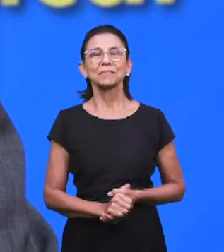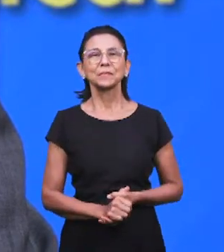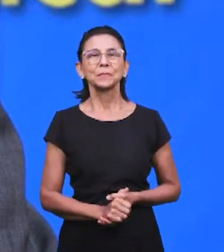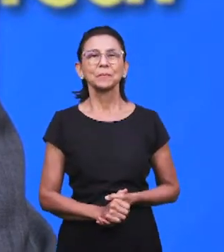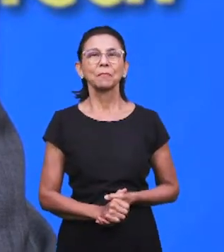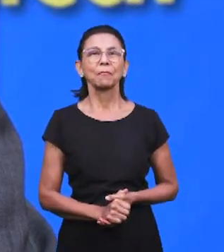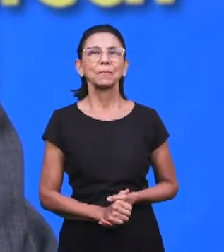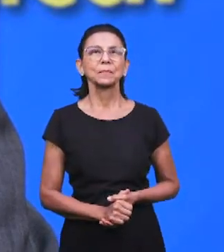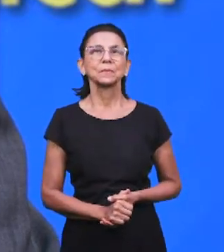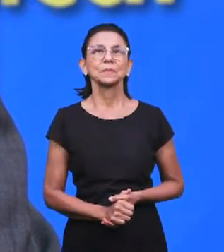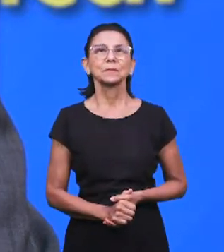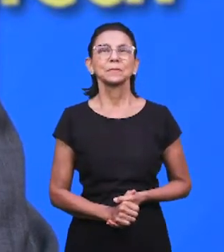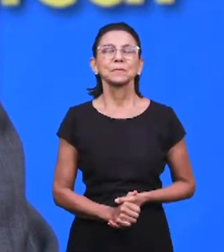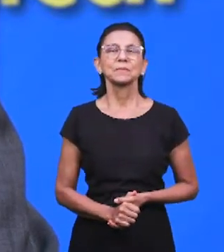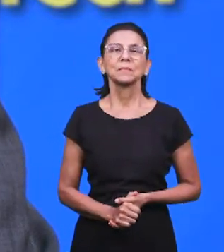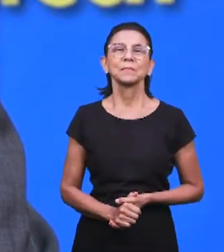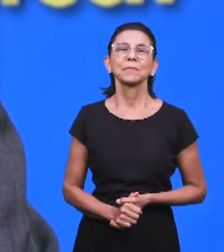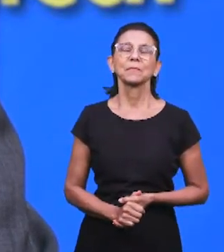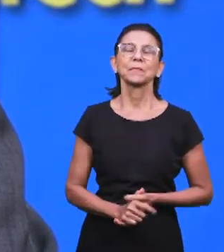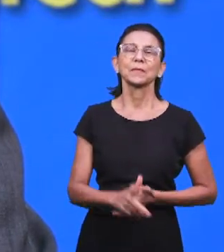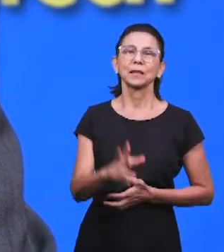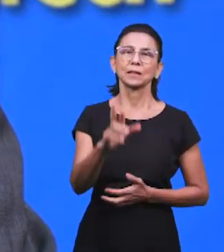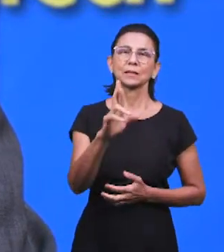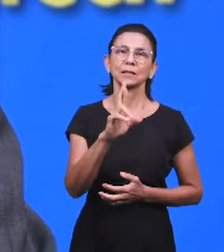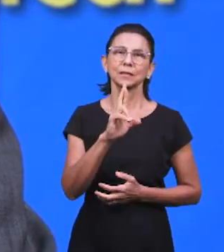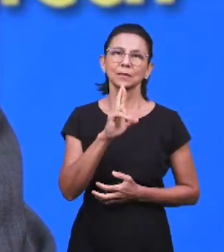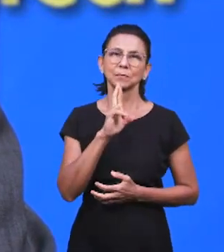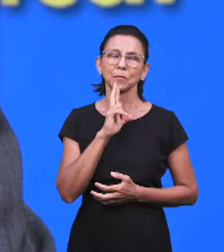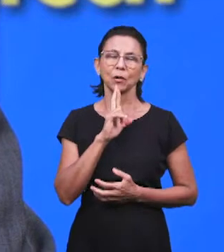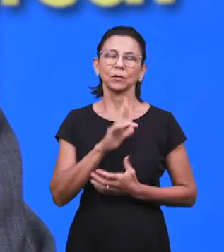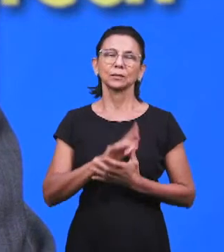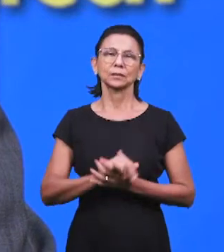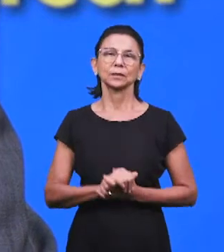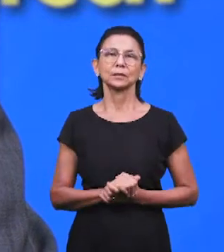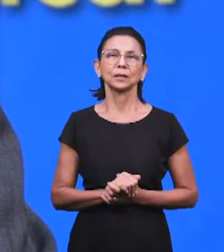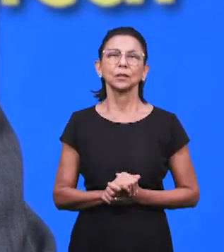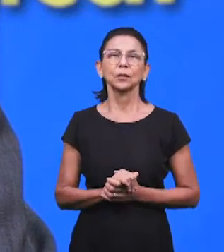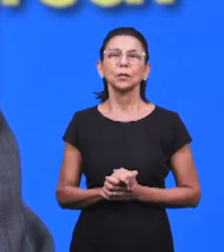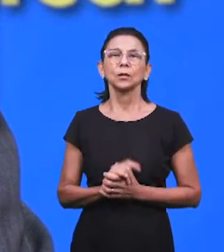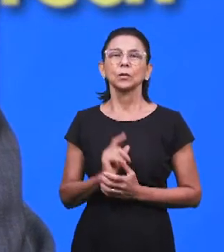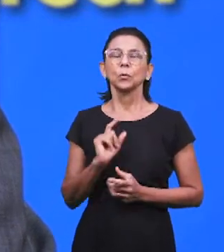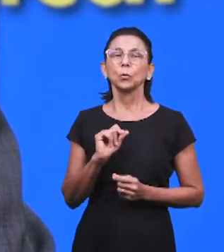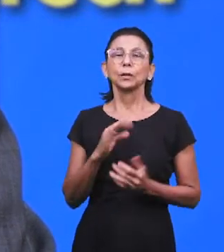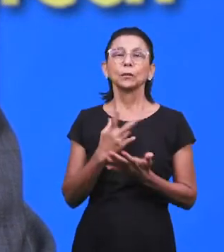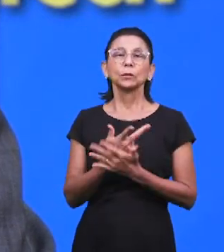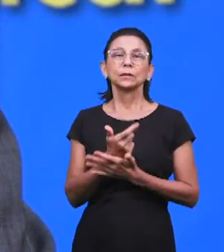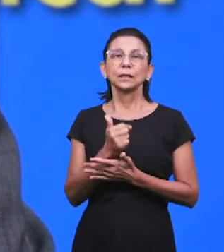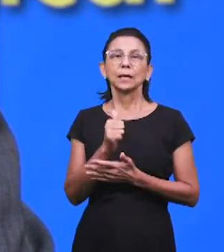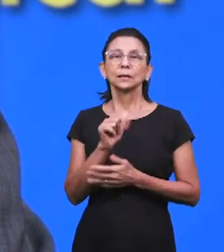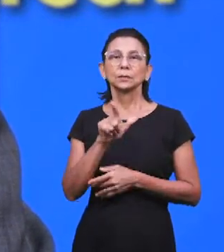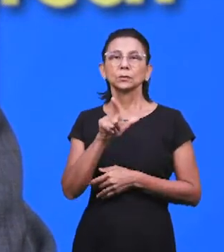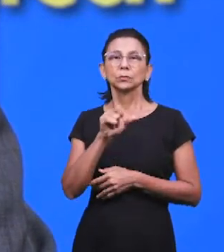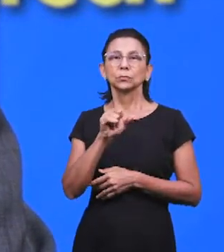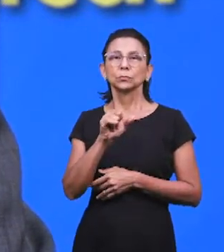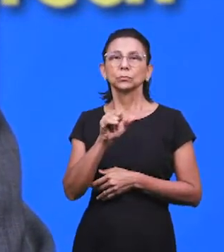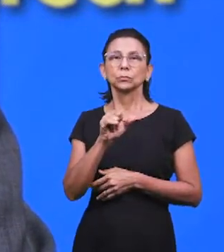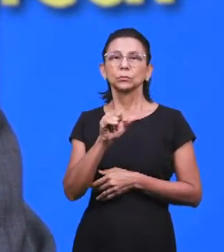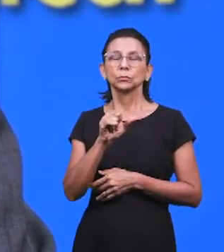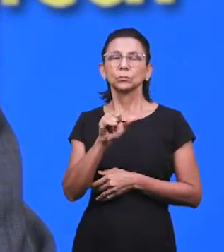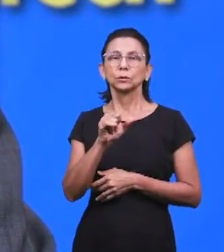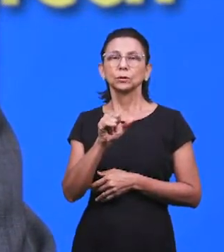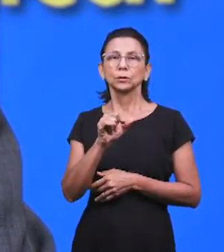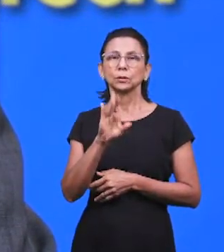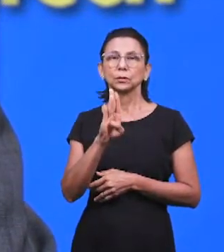irmã relacionada à expressão que correm do Líbano, ou seja, a ação do Espírito Santo para salvar